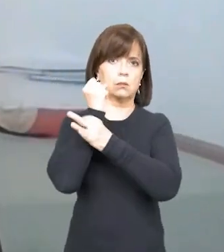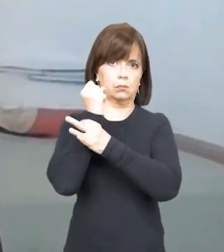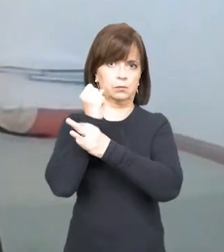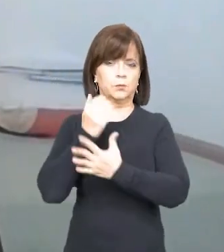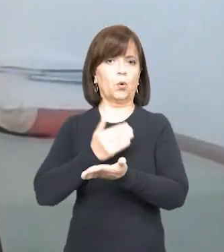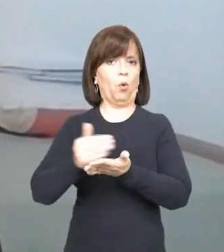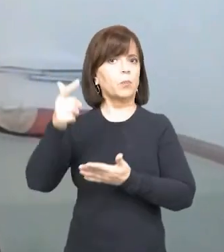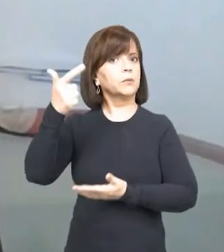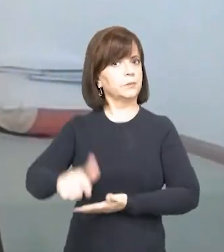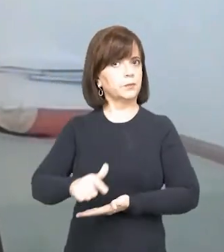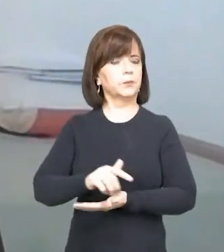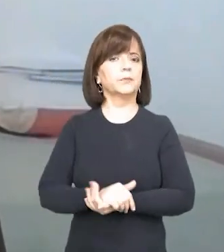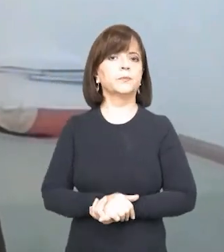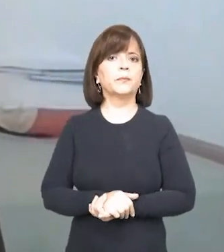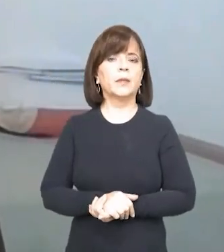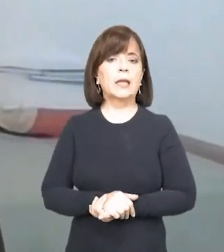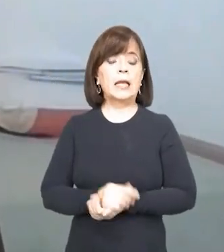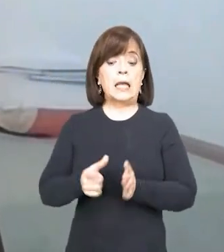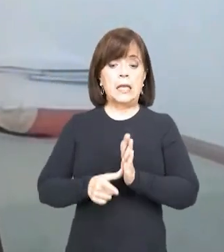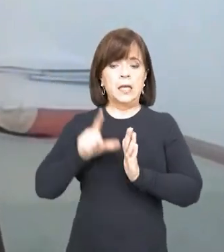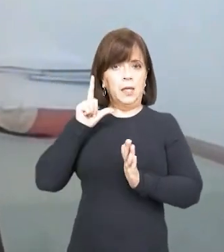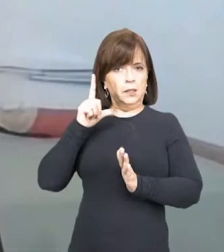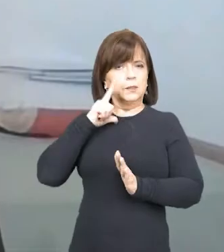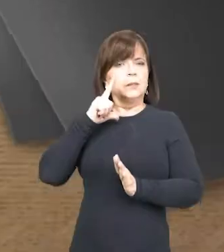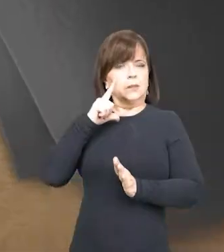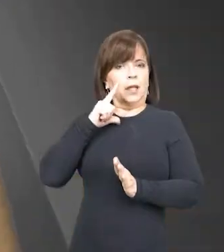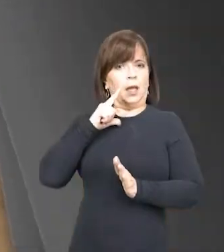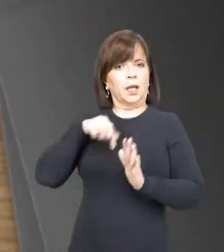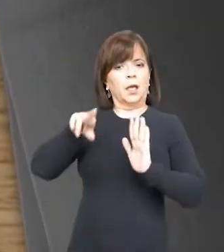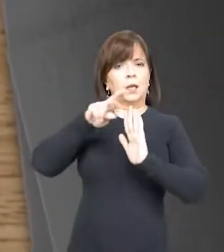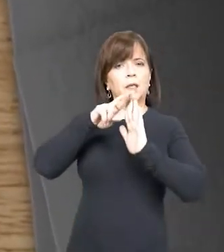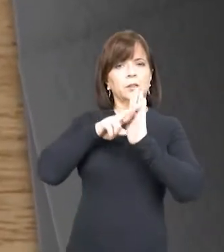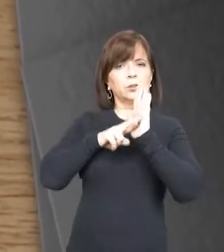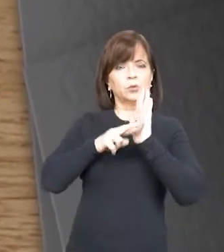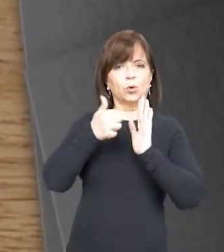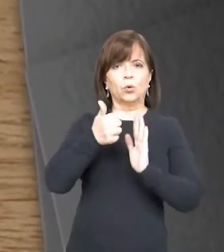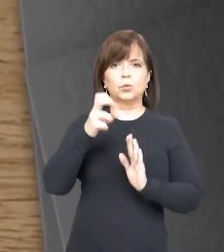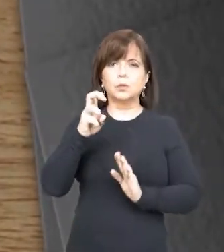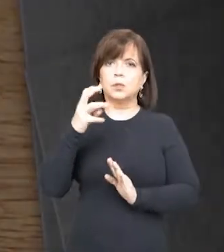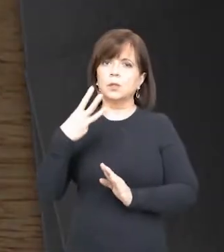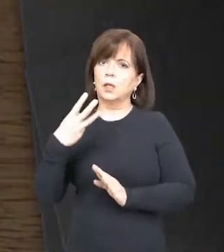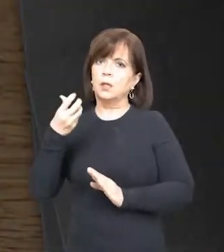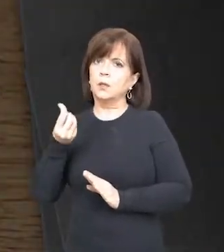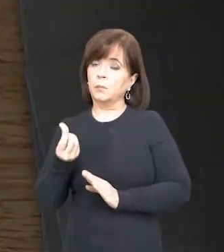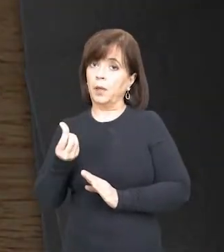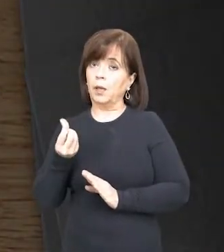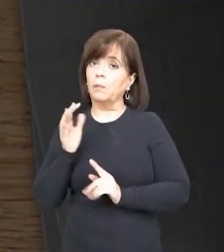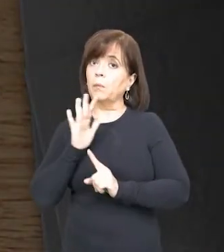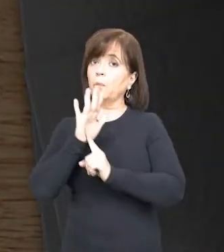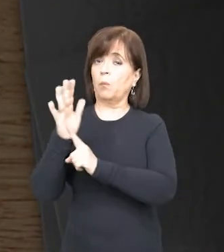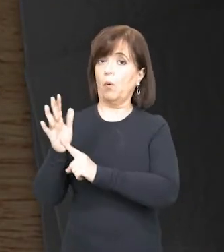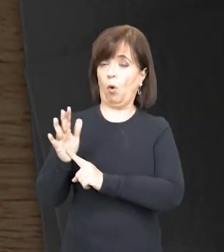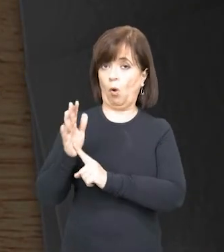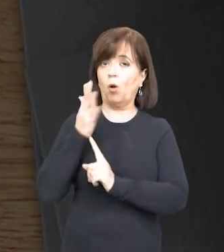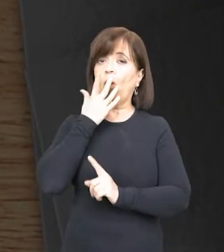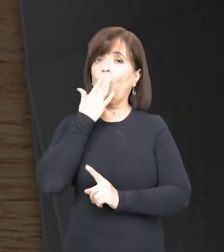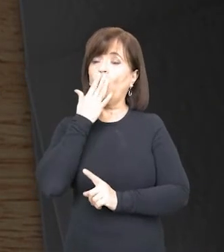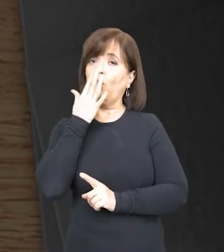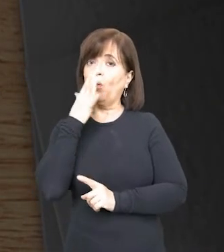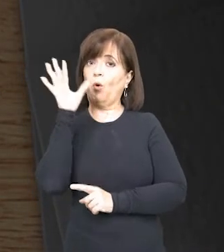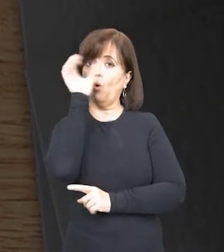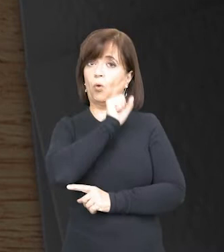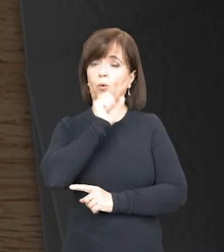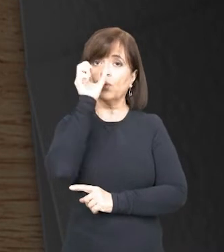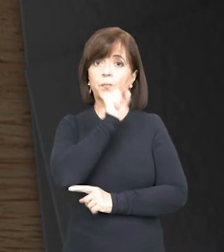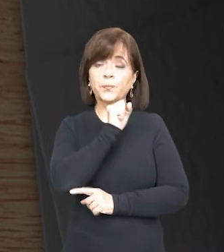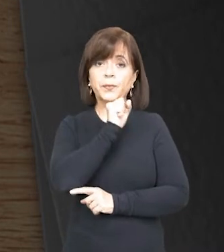recomece. Antes tinha a vigência da Resolução 1536, que trazia a bandeira laranja, como eu já disse, e